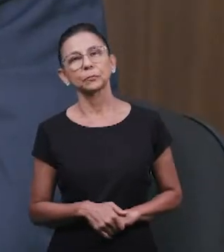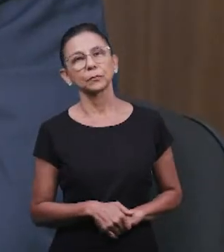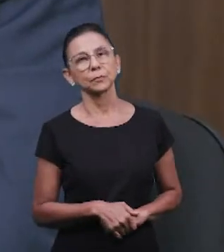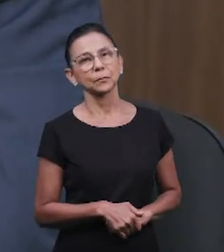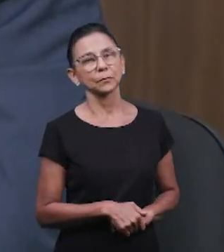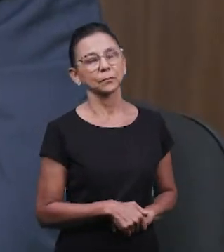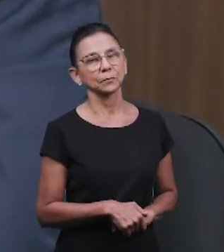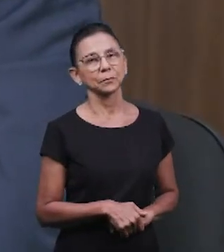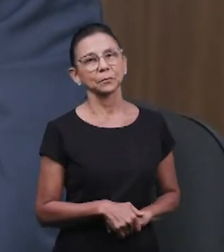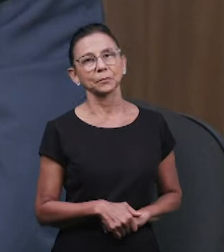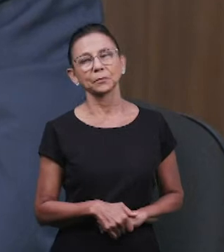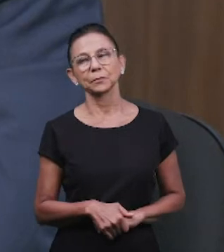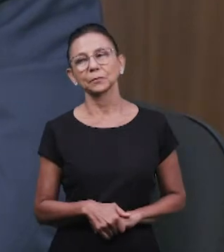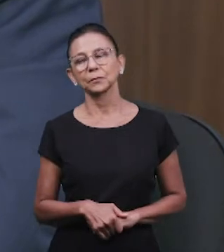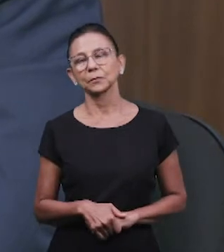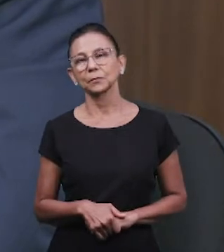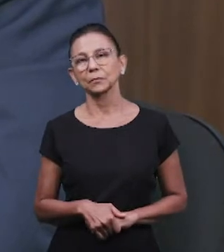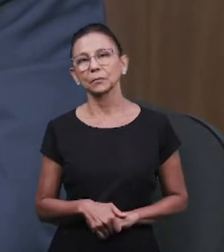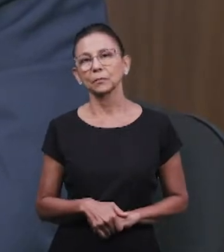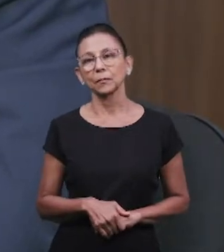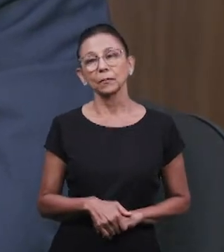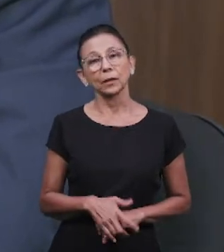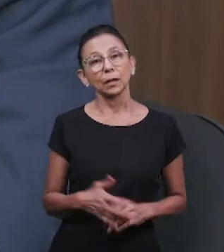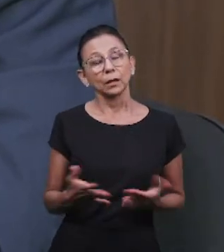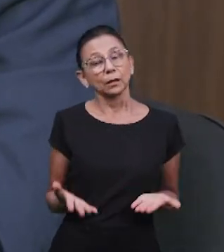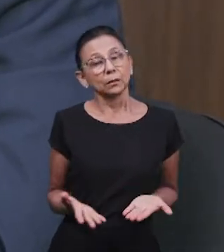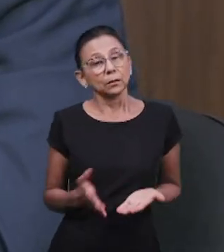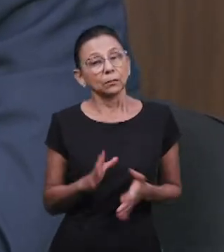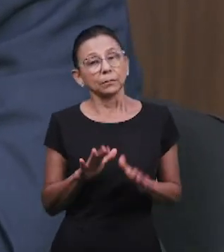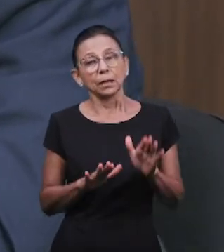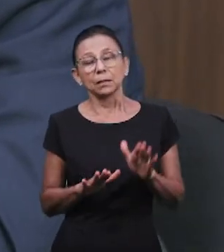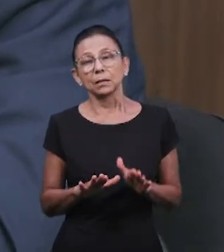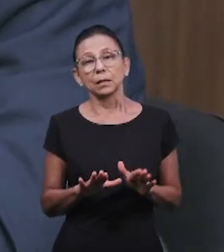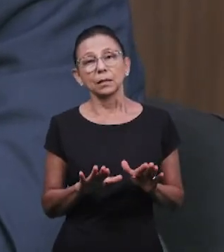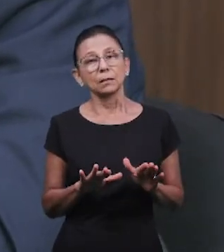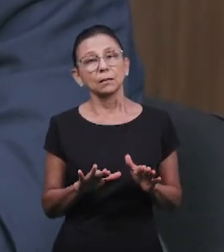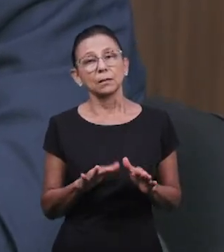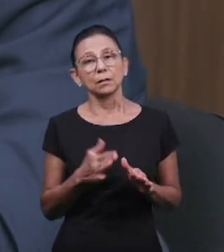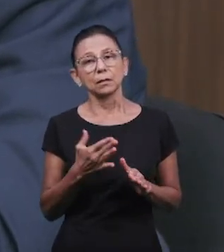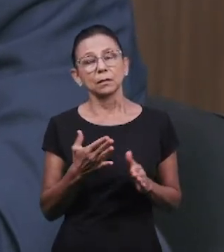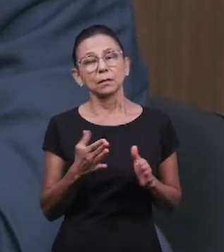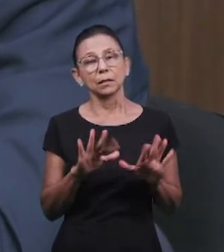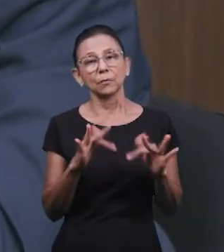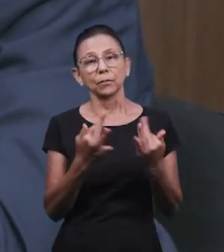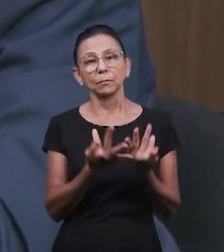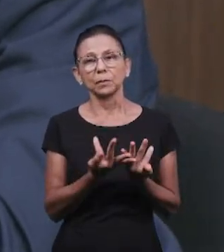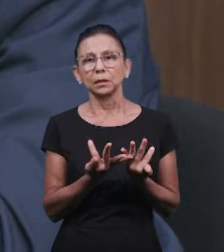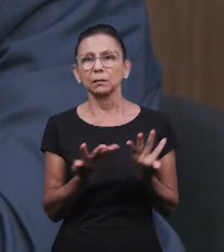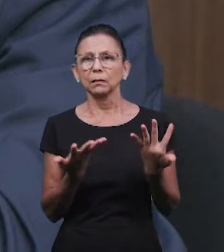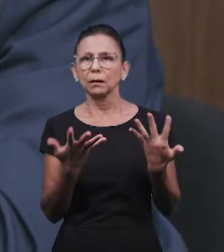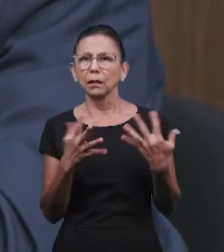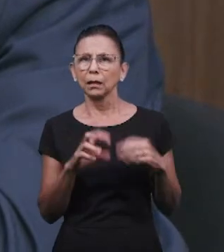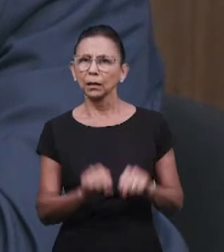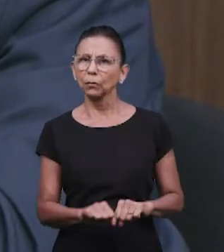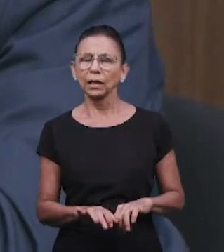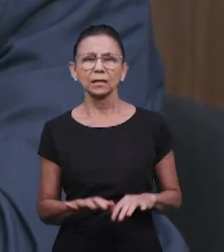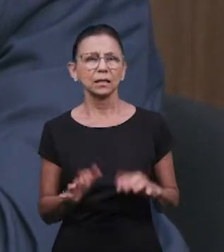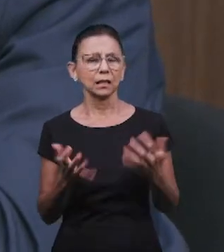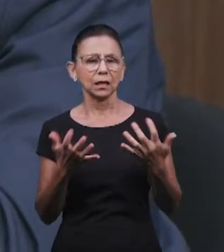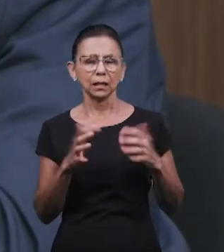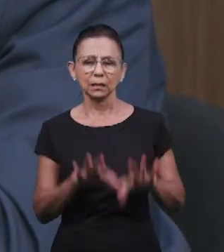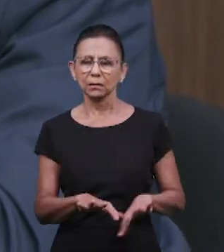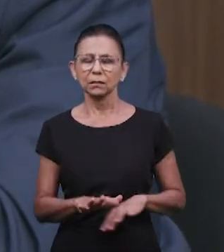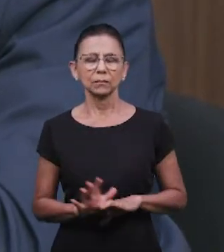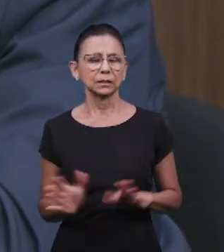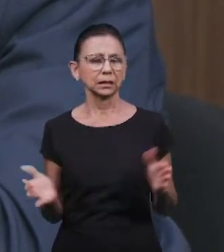ou todo pai pensar que tem, ou o pai não querer ver que existe uma situação e que precisa ser cuidada, né? Isso aí são dois